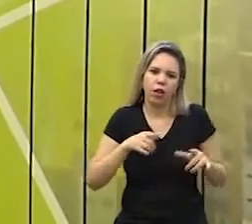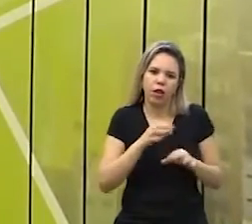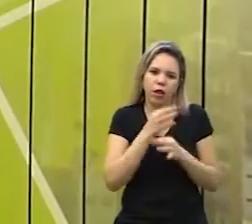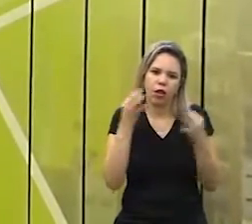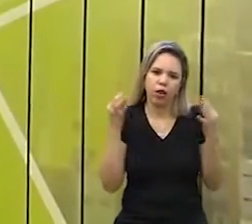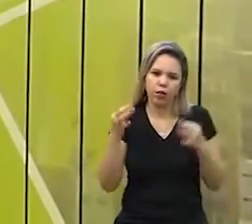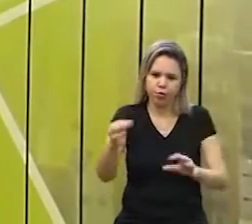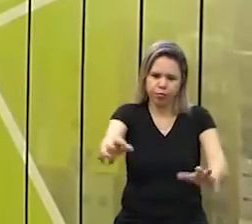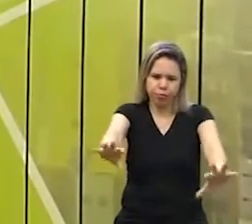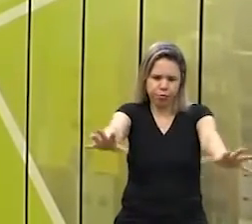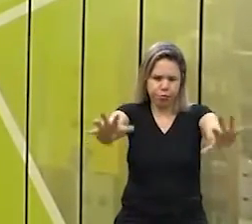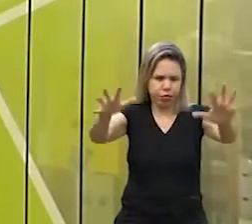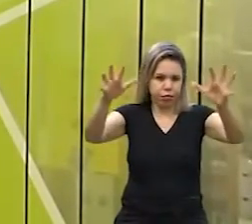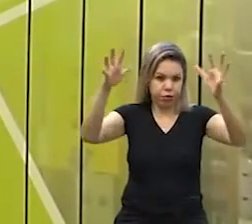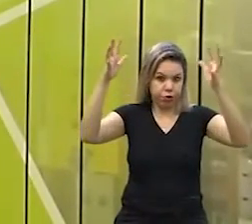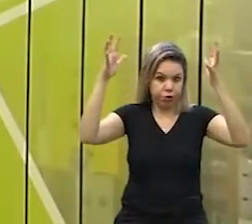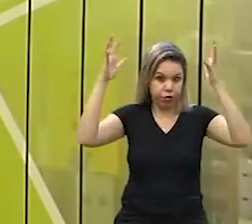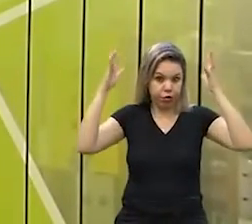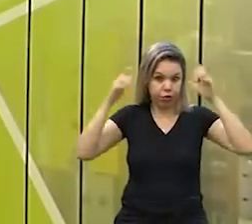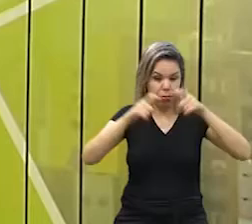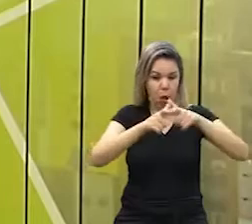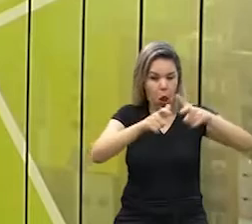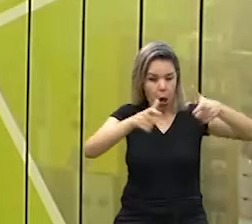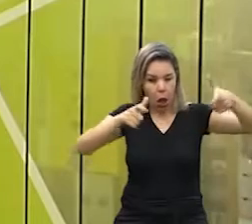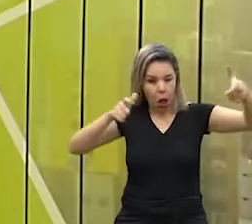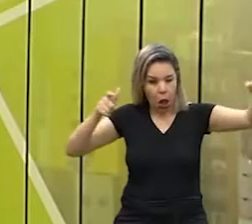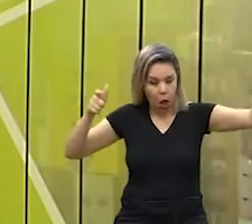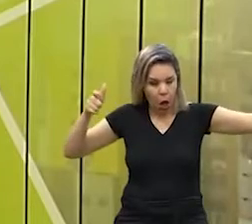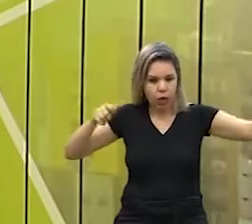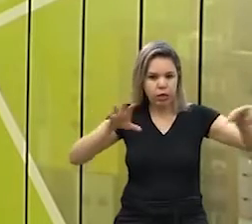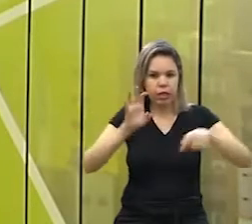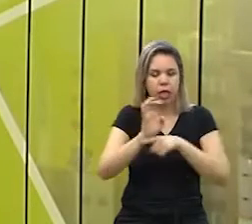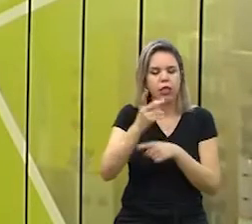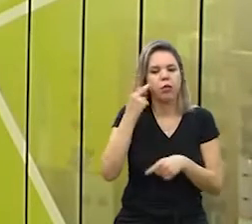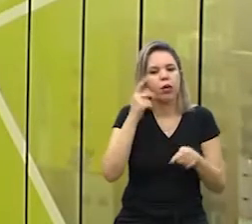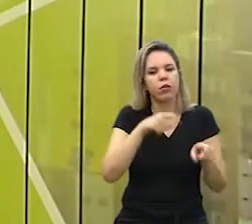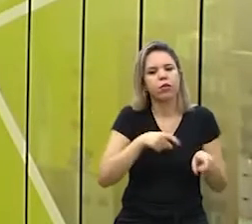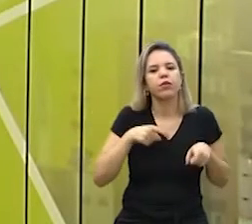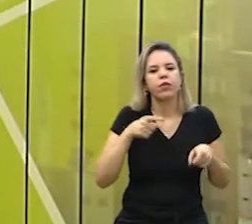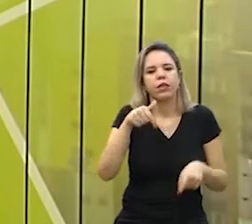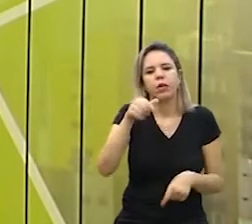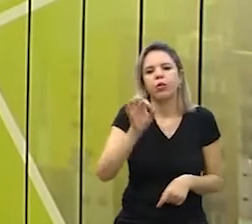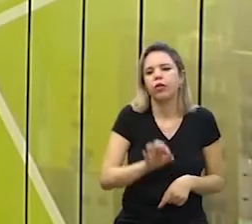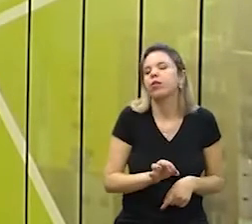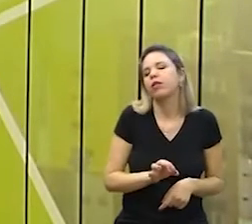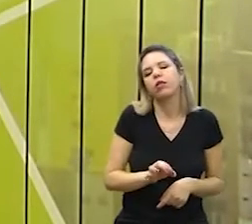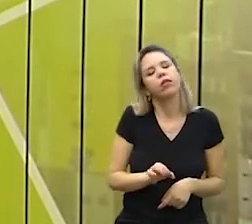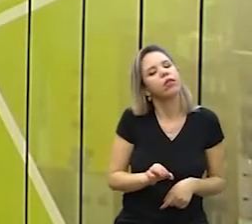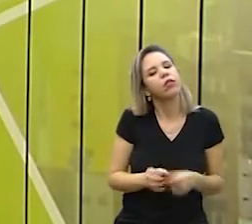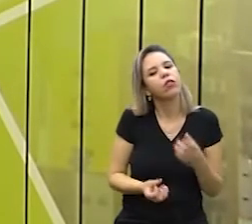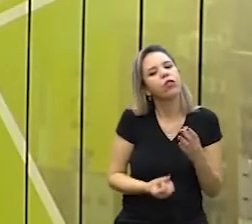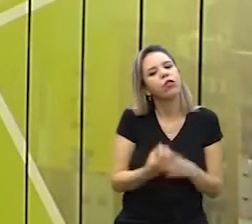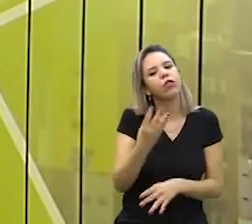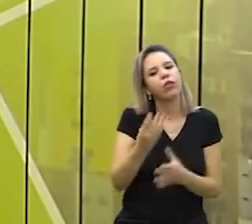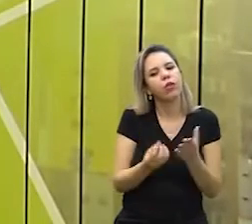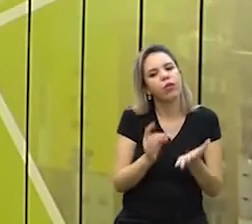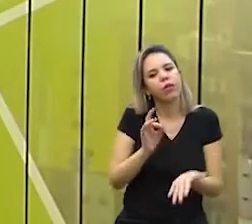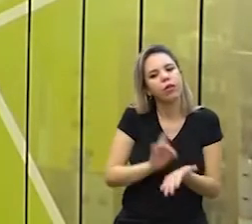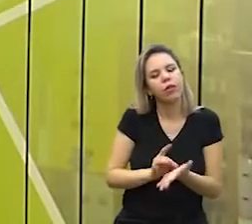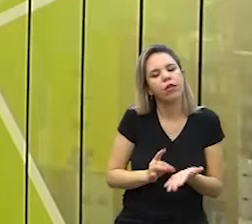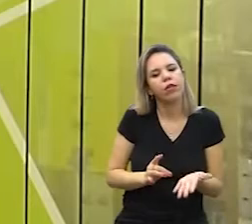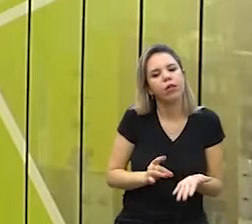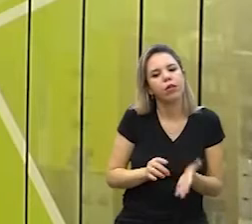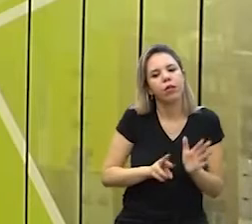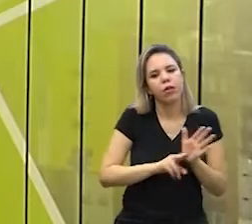remanescente de Mata Atlântica do interior do estado de São Paulo, detentora de 7% de remanescentes da formação original